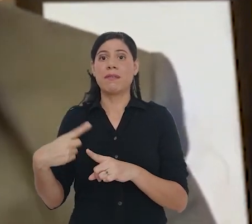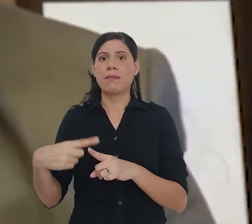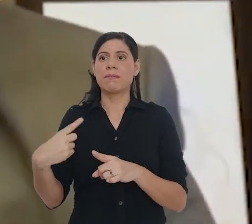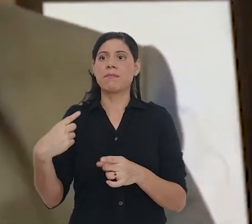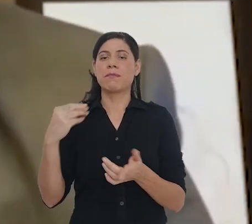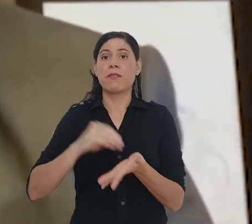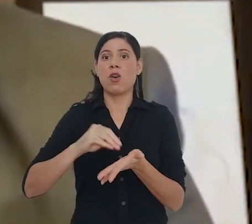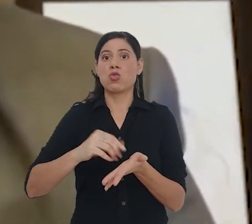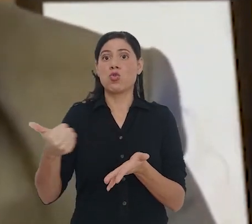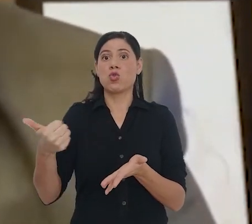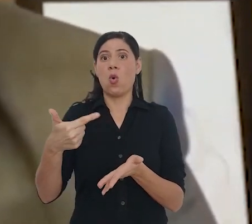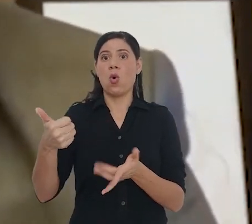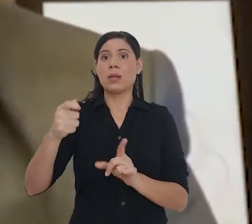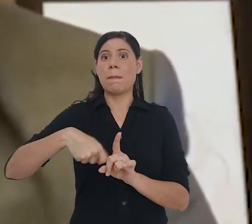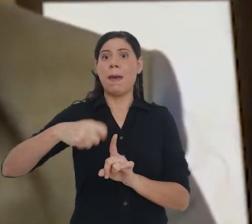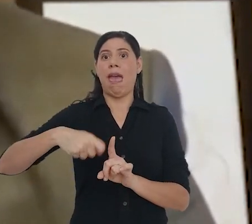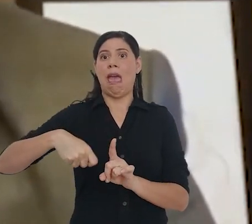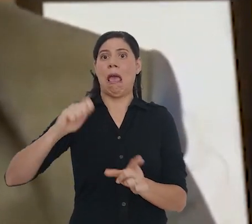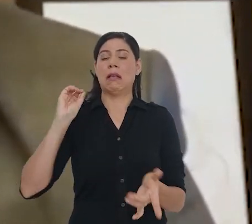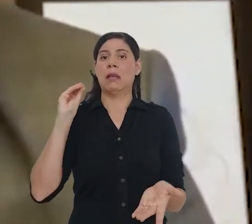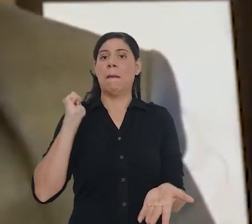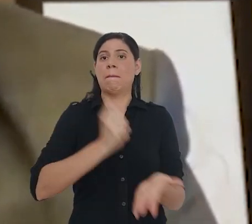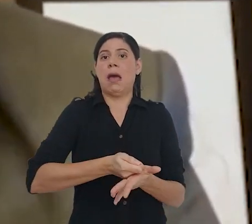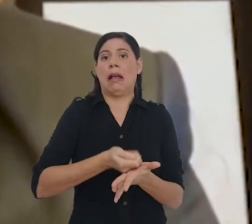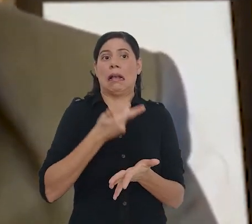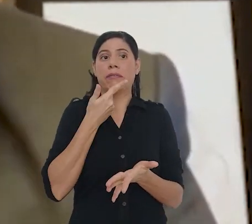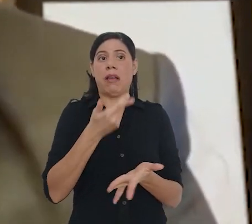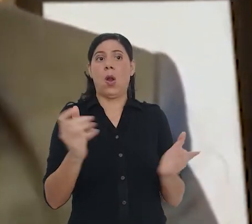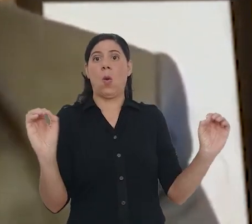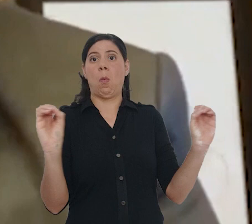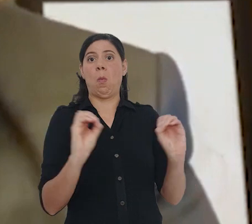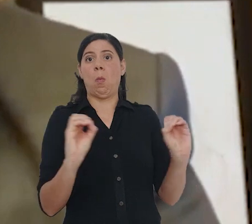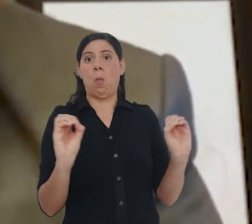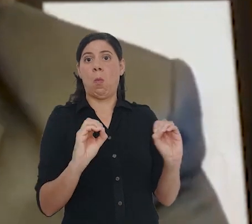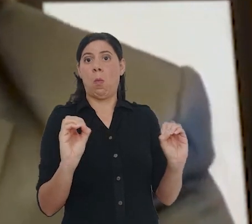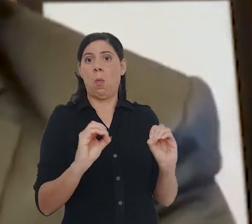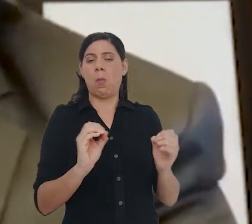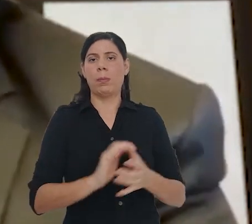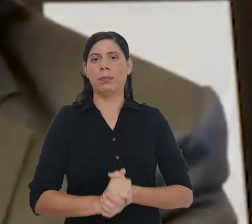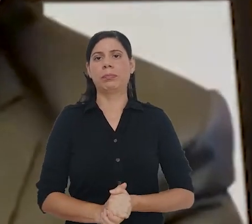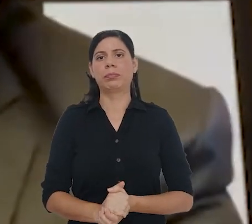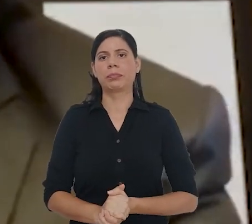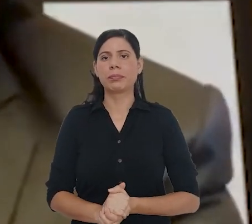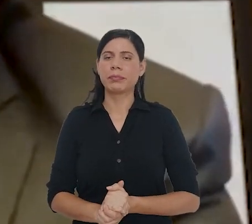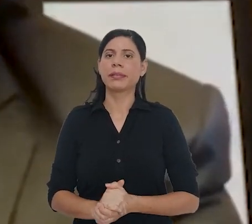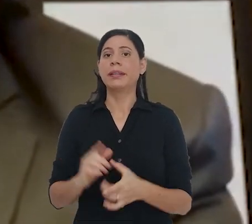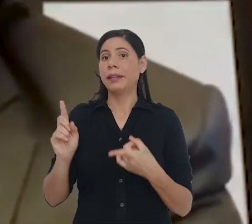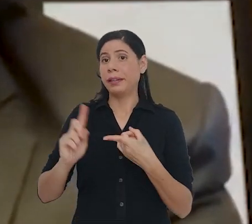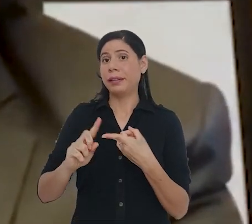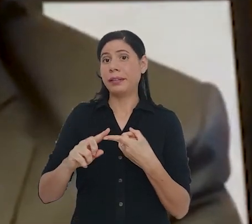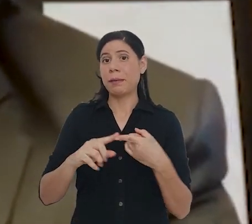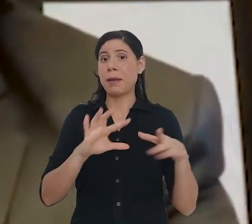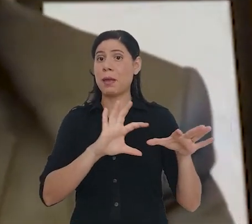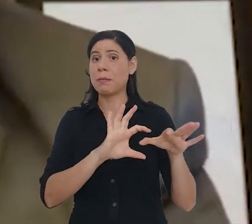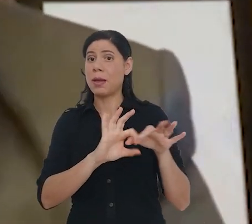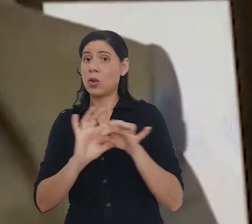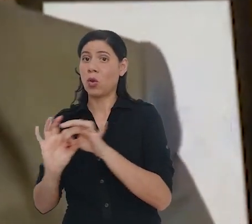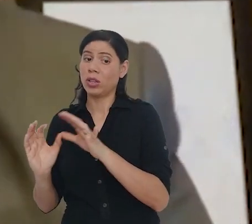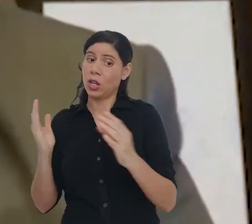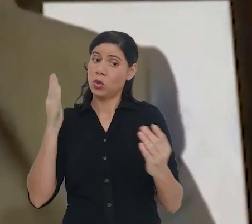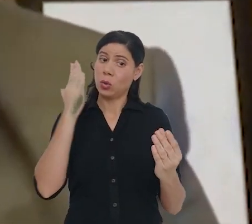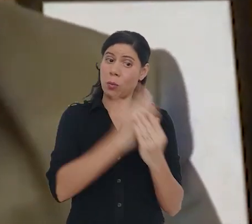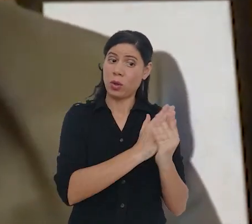parcelas devidas por quase 12 meses, sem qualquer manifestação sobre a descontinuidade dos pagamentos, e que, pelo